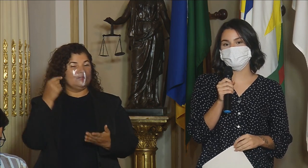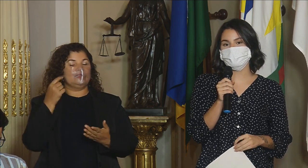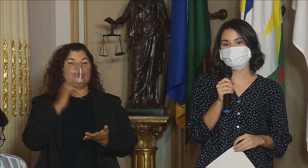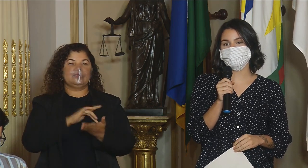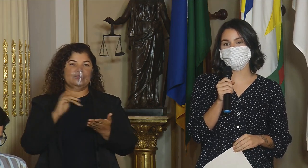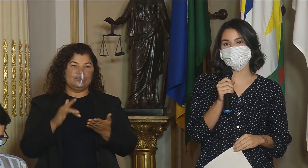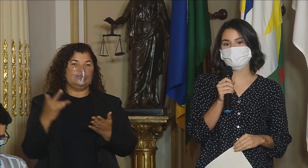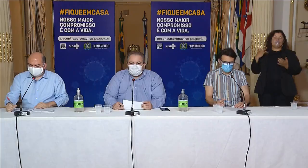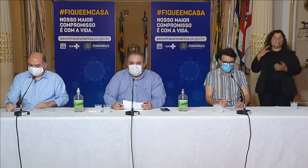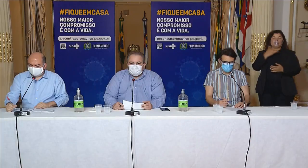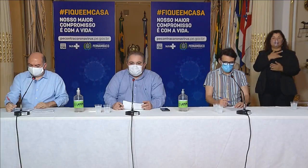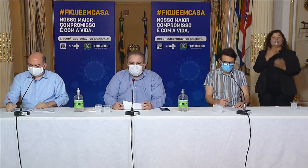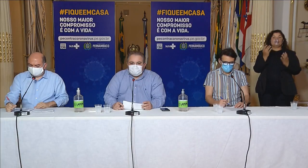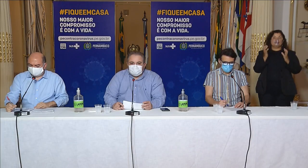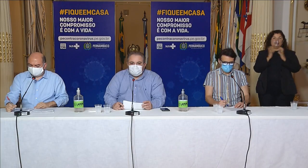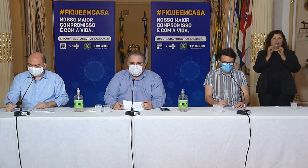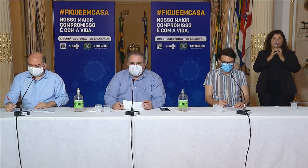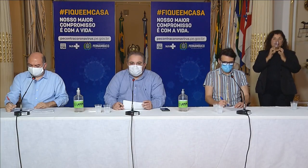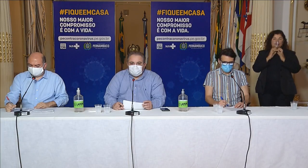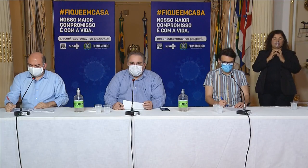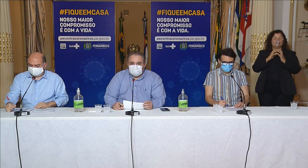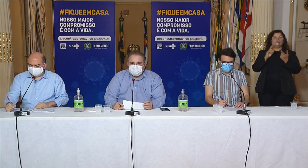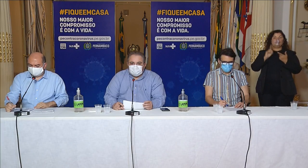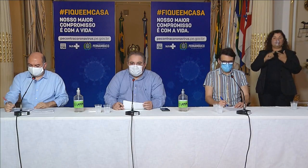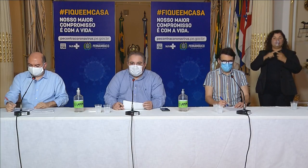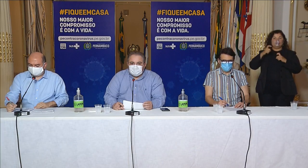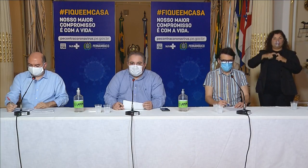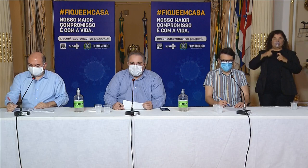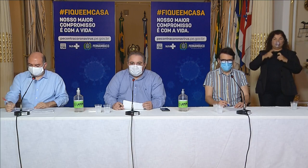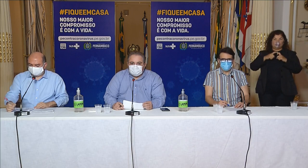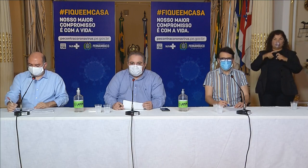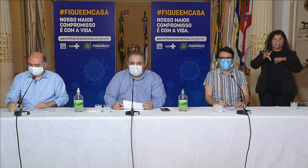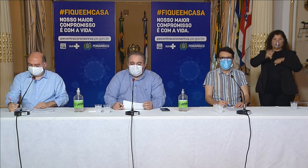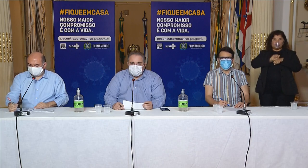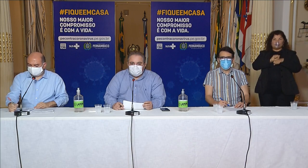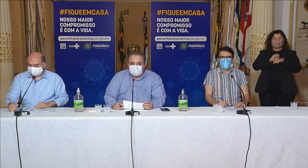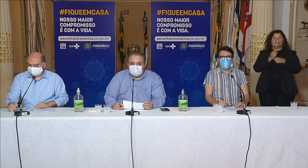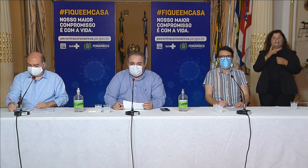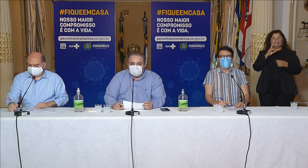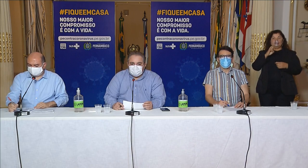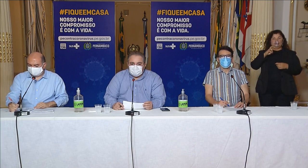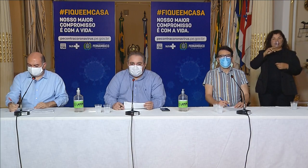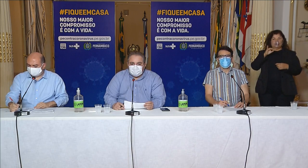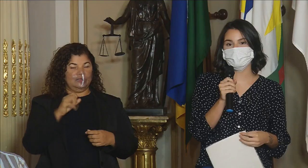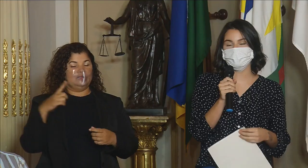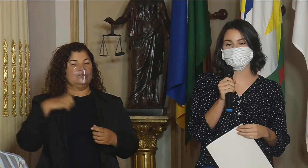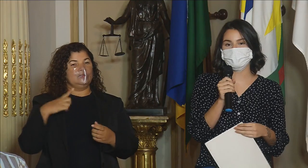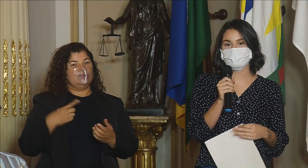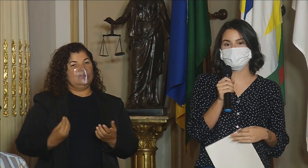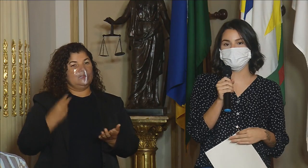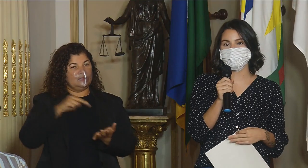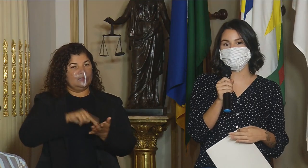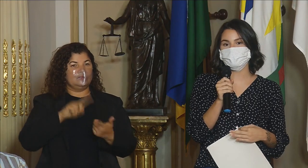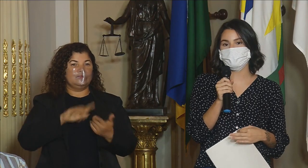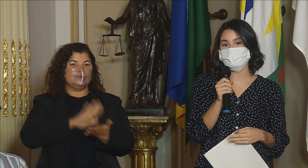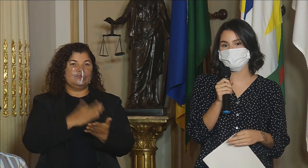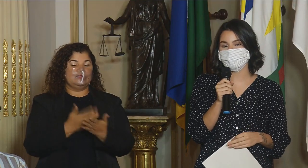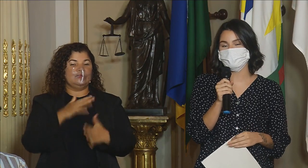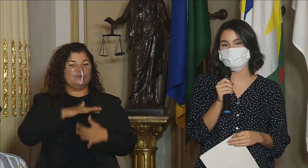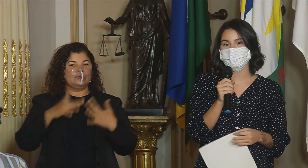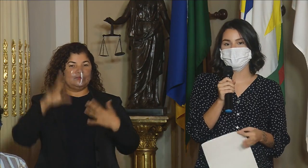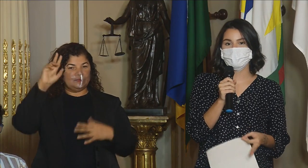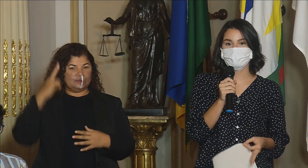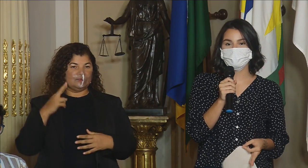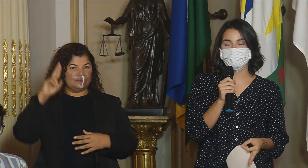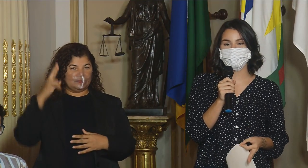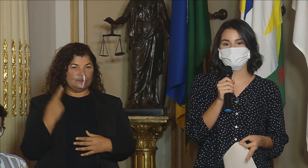saúde do Recife, Jailson Correia, e do médico infectologista Demetrios Montenegro. Contamos também com a presença da nossa intérprete de Libras, Sueli